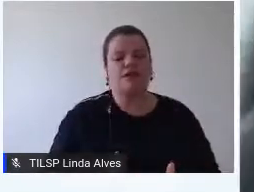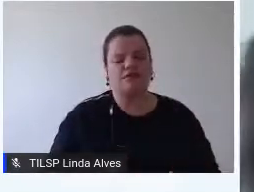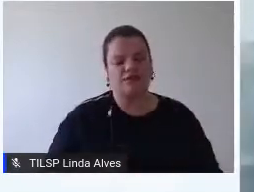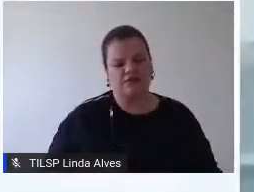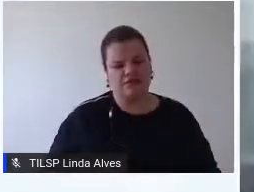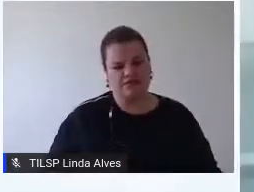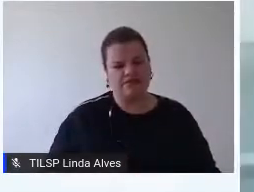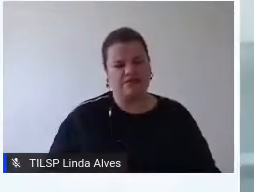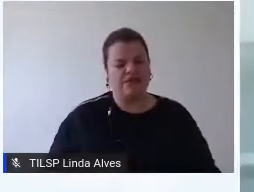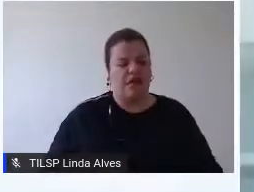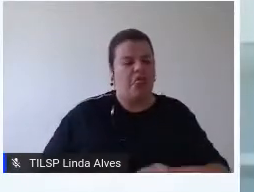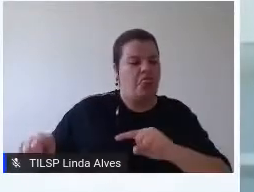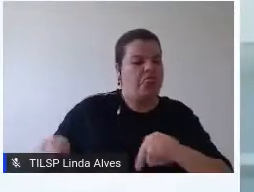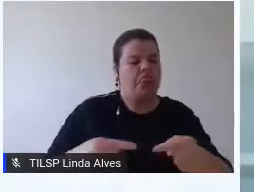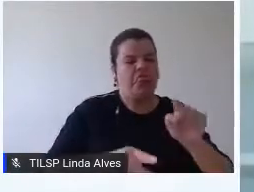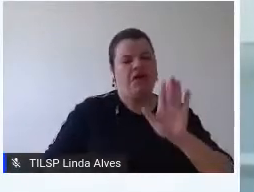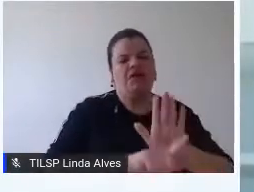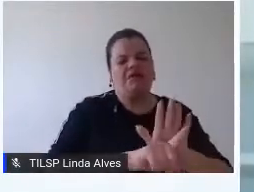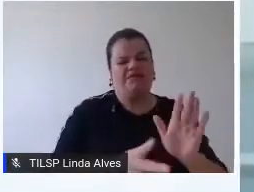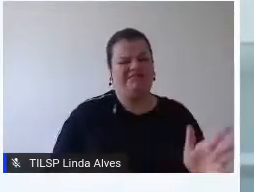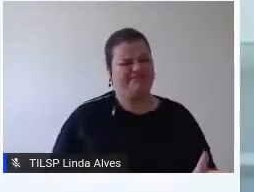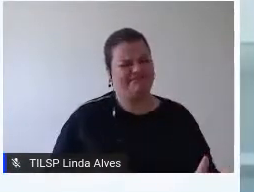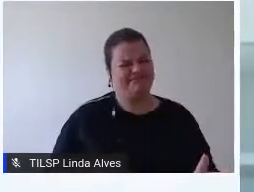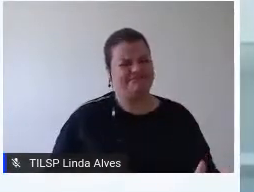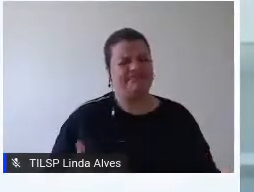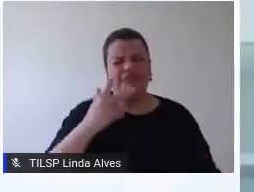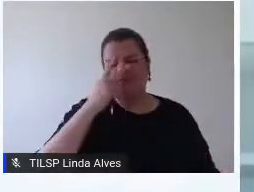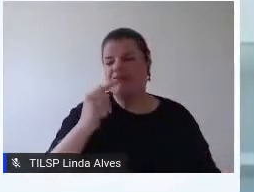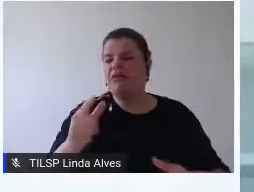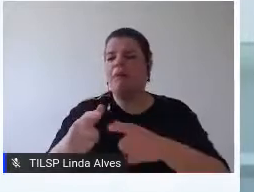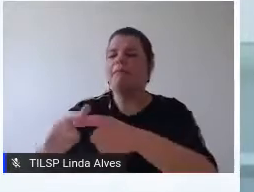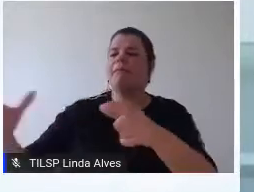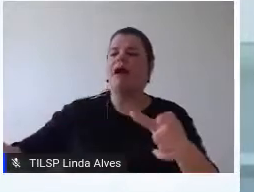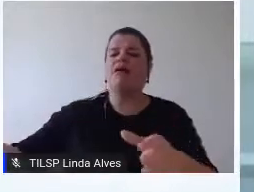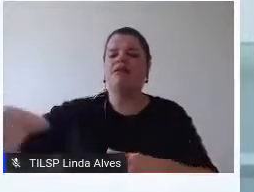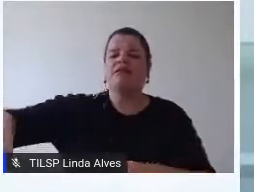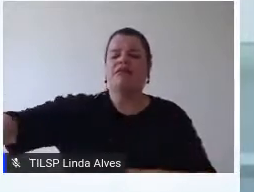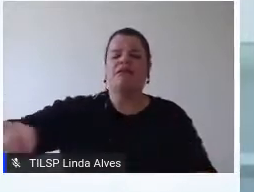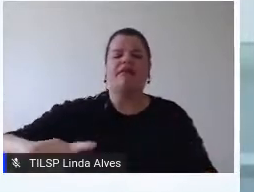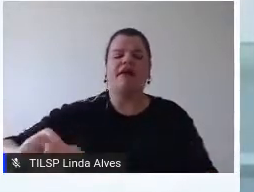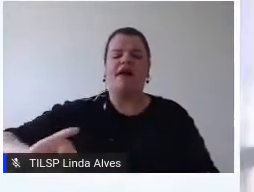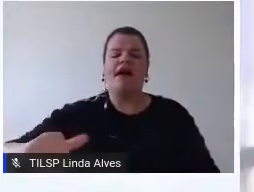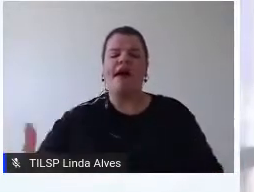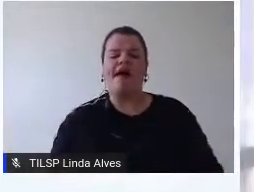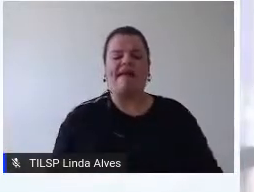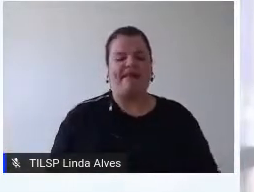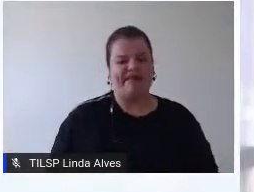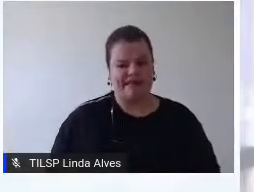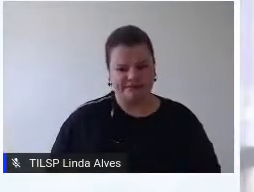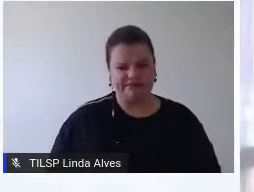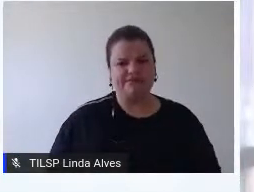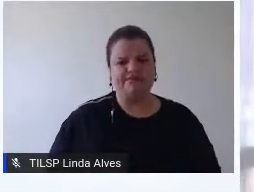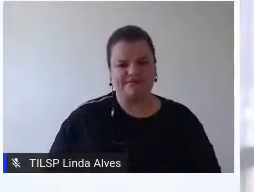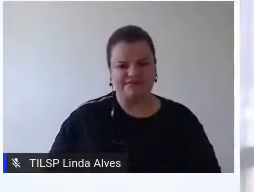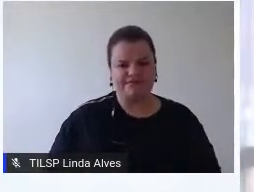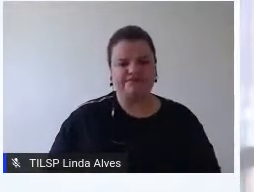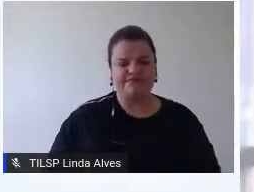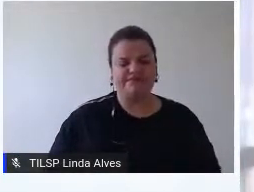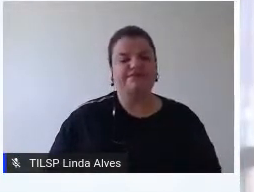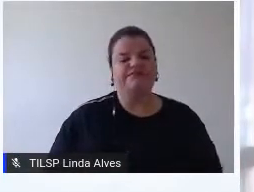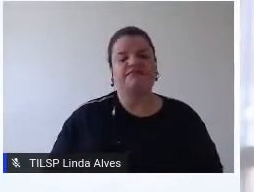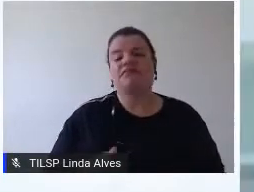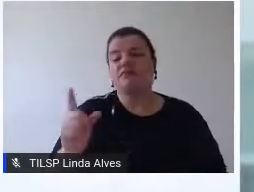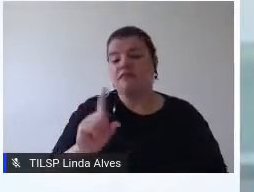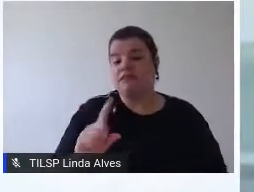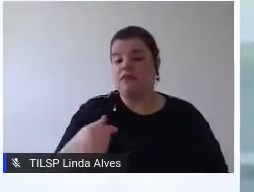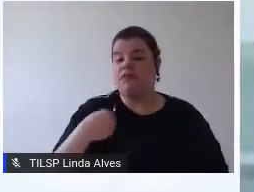Constituição a partir de conveniências, então o grupo majoritário, sempre que quiser, a partir, claro, de suas conveniências, poderá atropelar